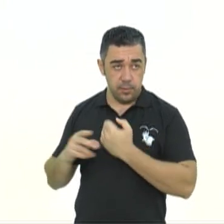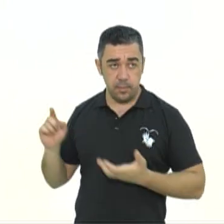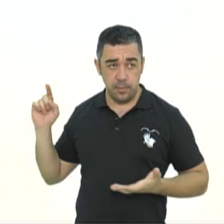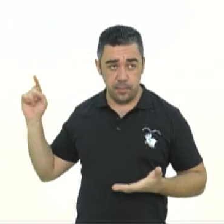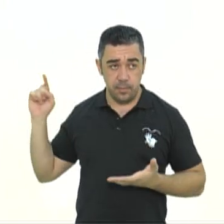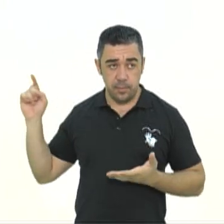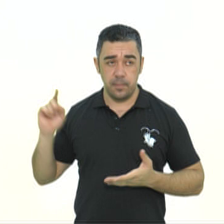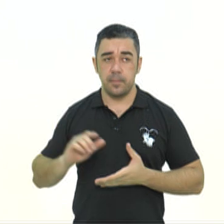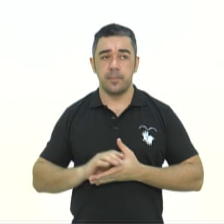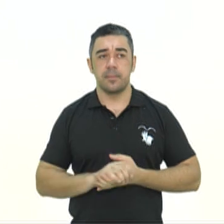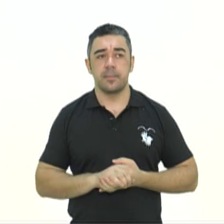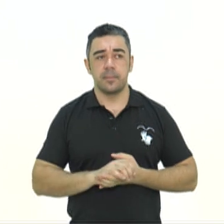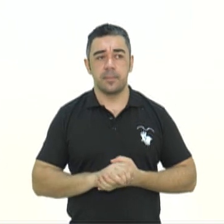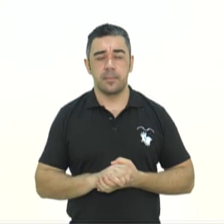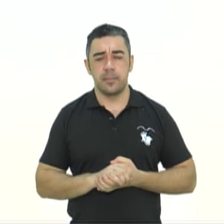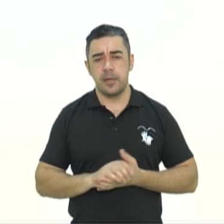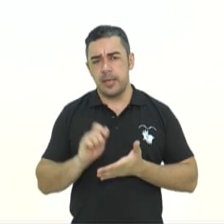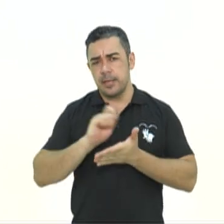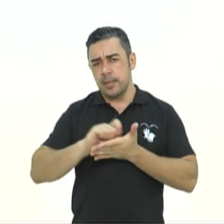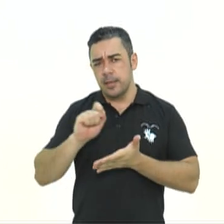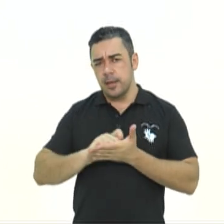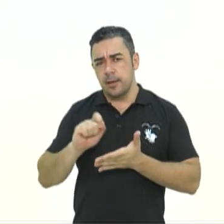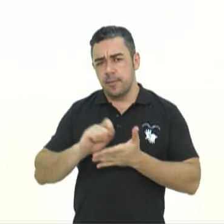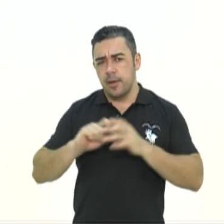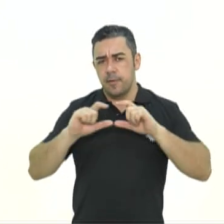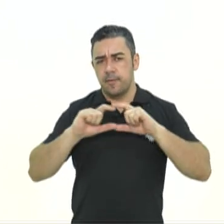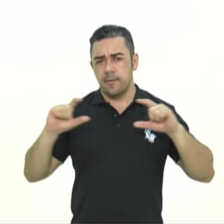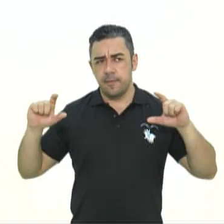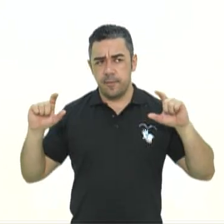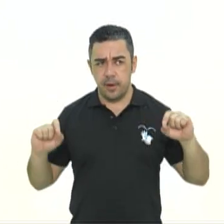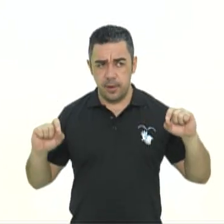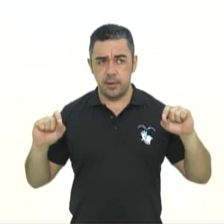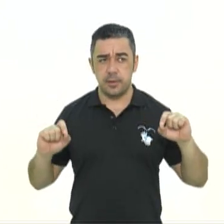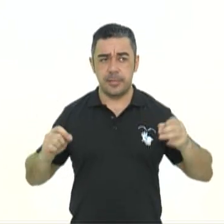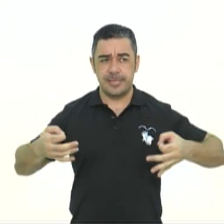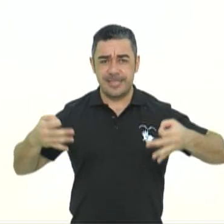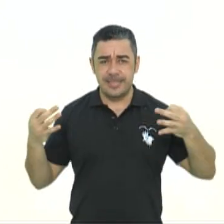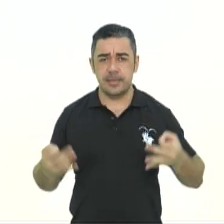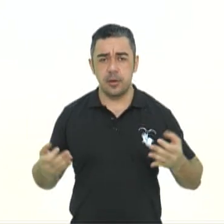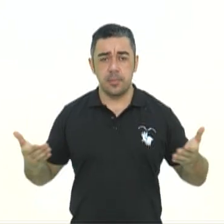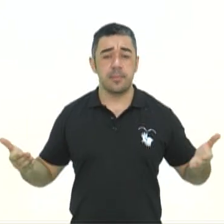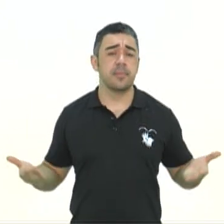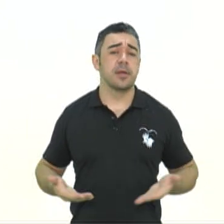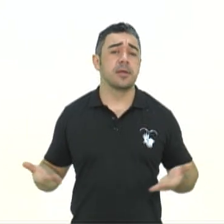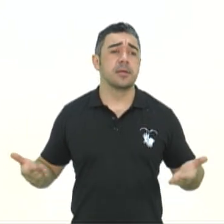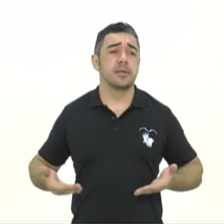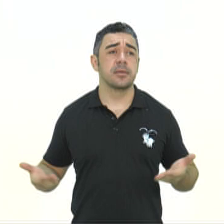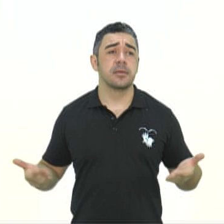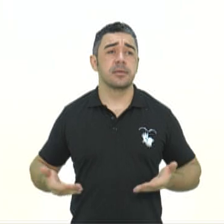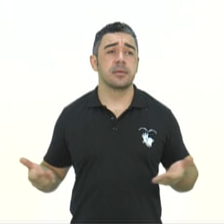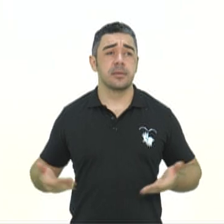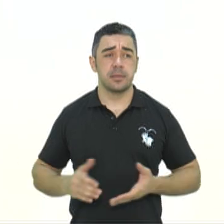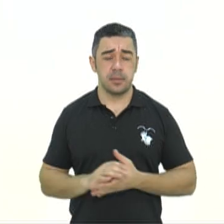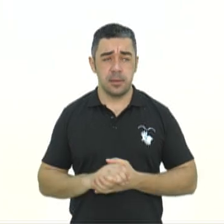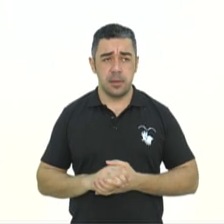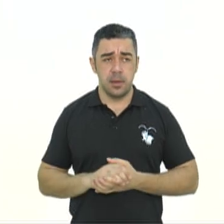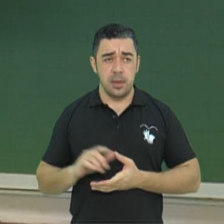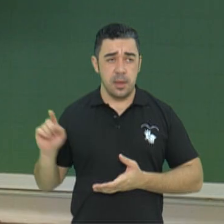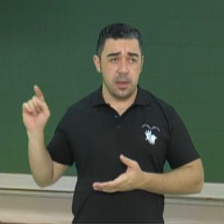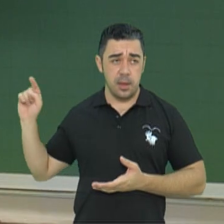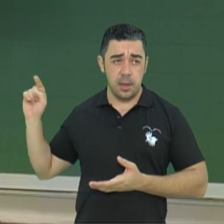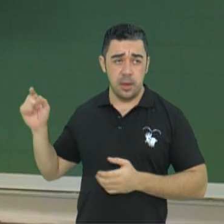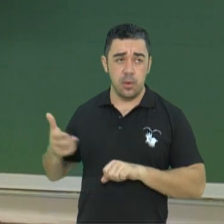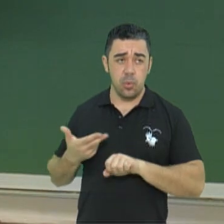destaque. Reescreva a frase no tempo verbal presente. Qual é o tempo verbal utilizado aqui